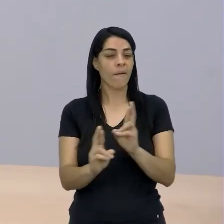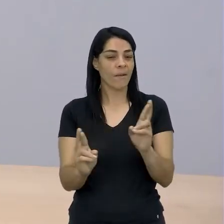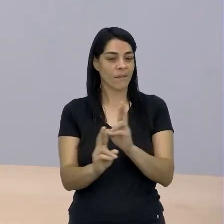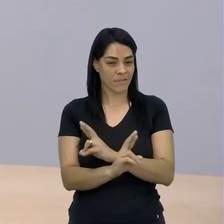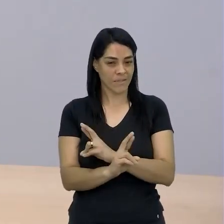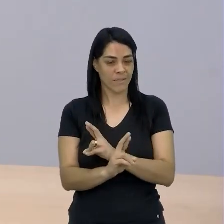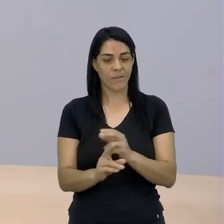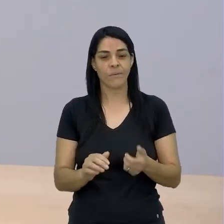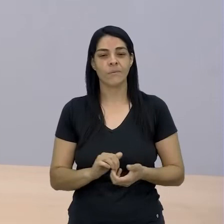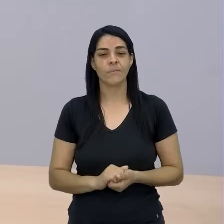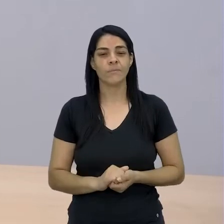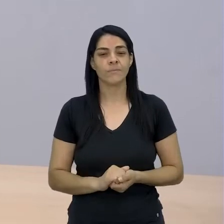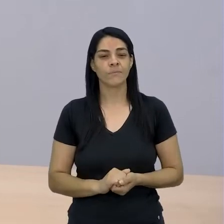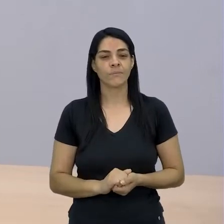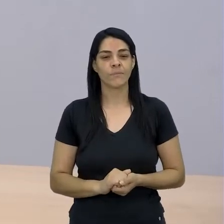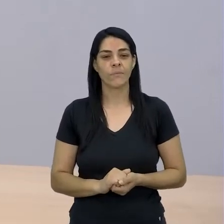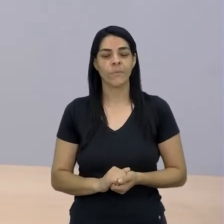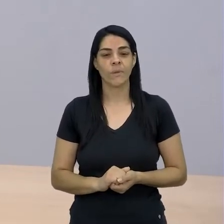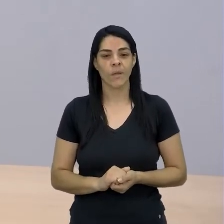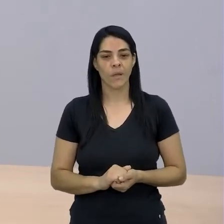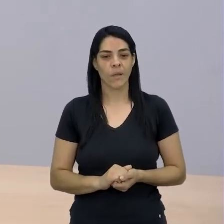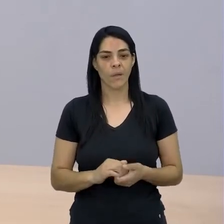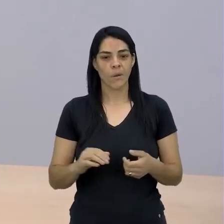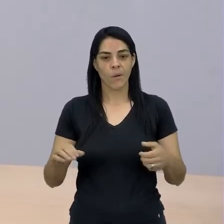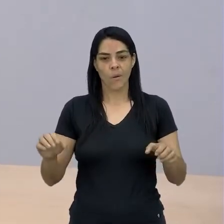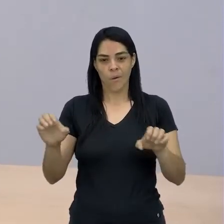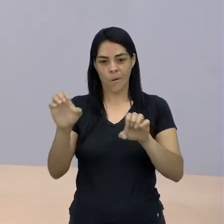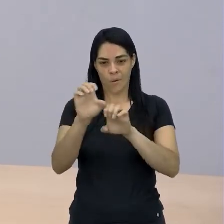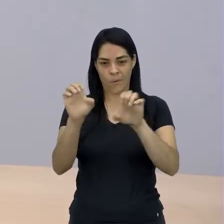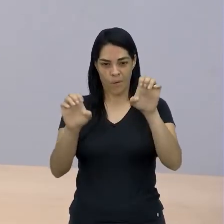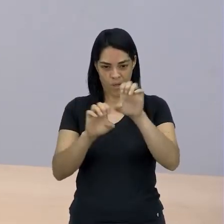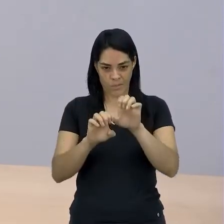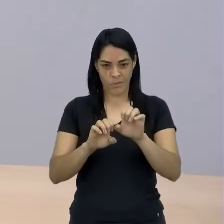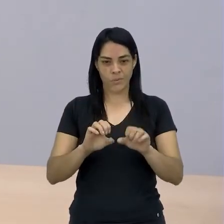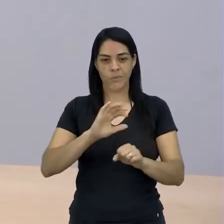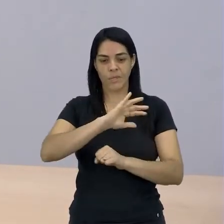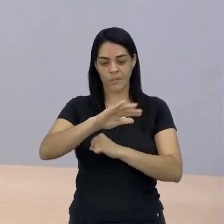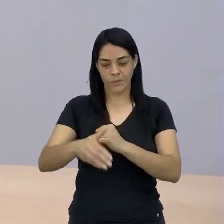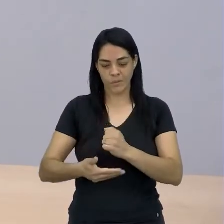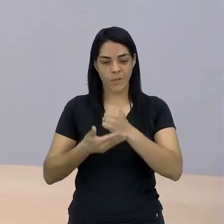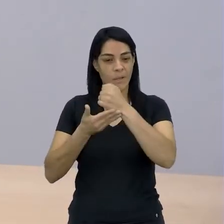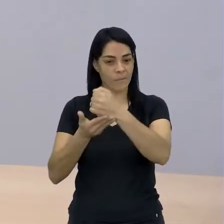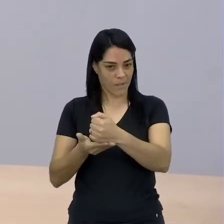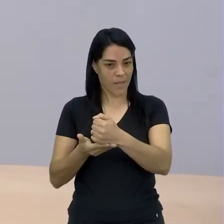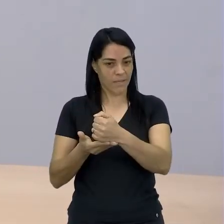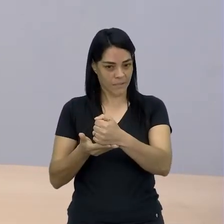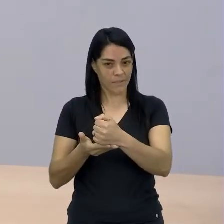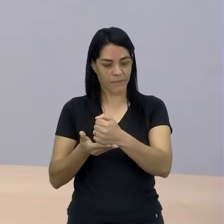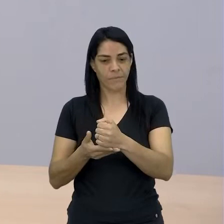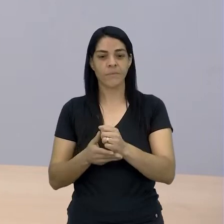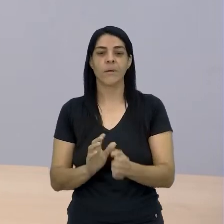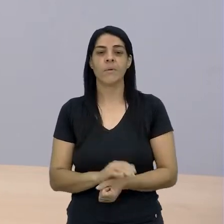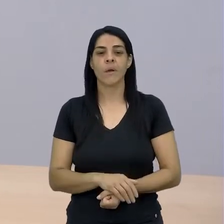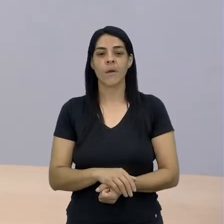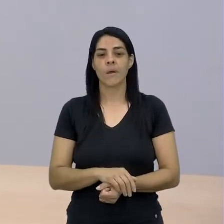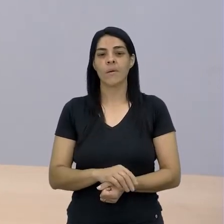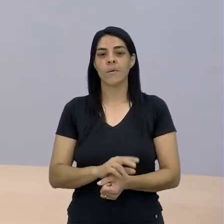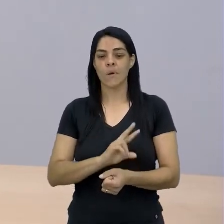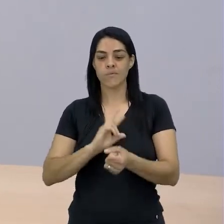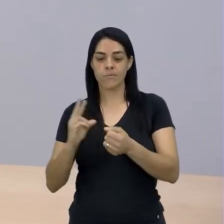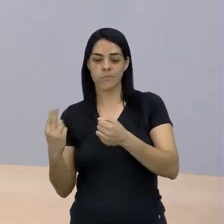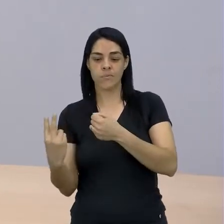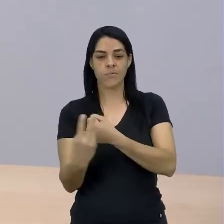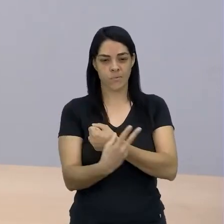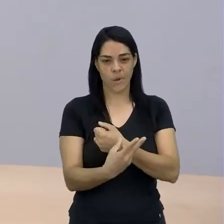aonde o eixo focal da sustentabilidade ela é circundada pela questão